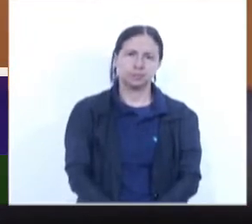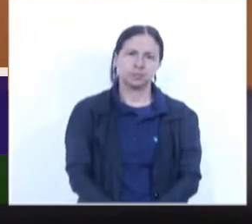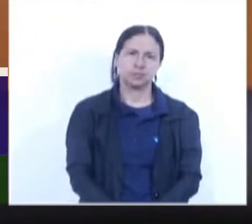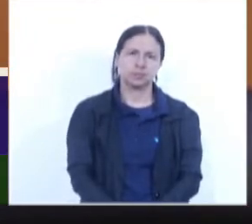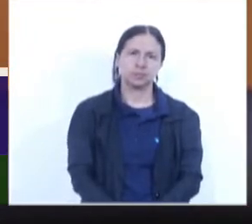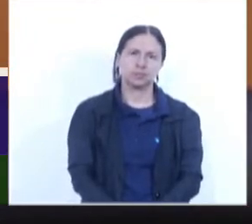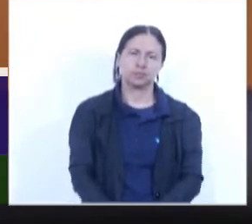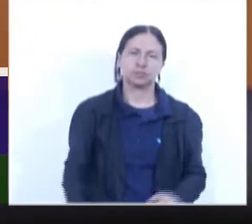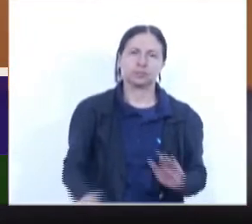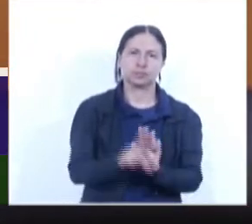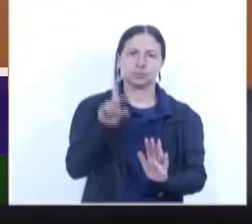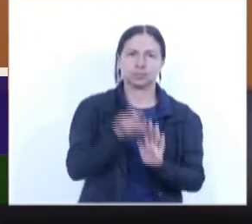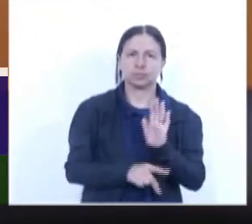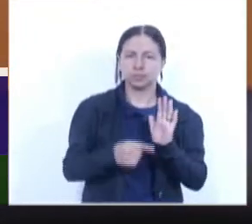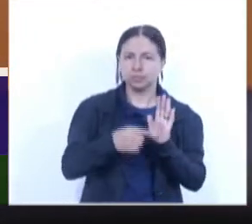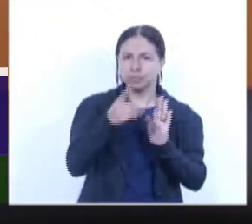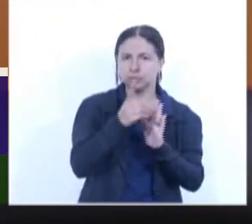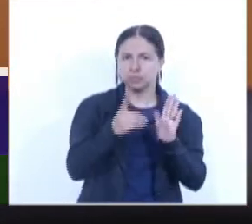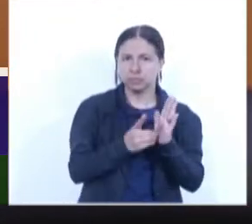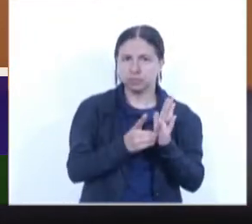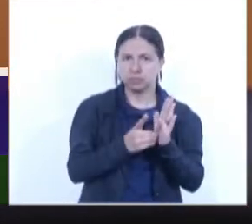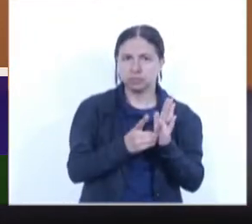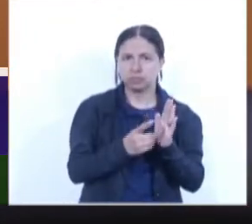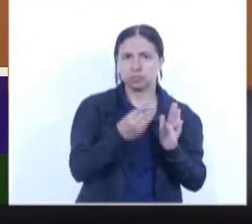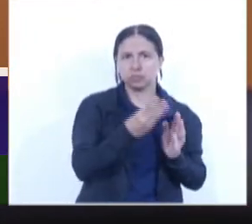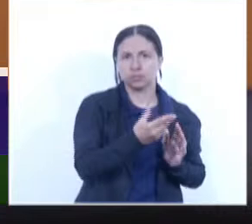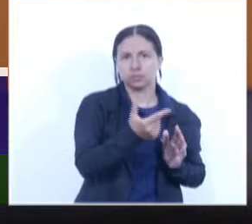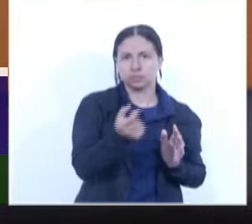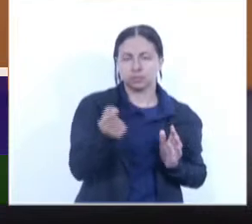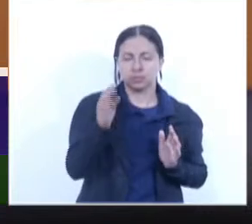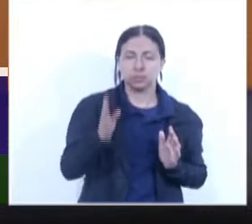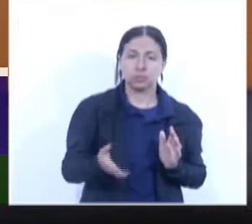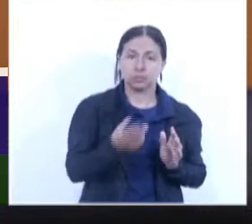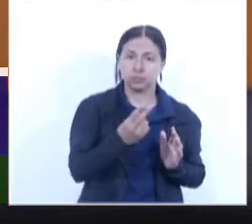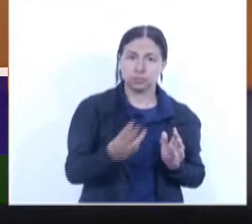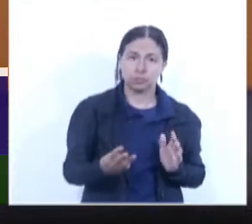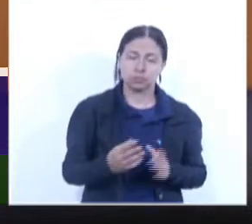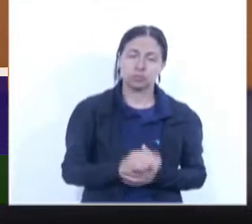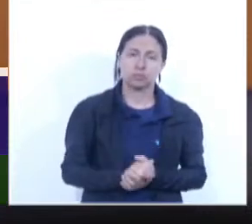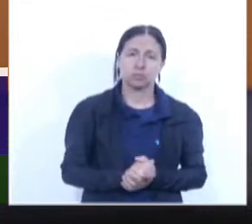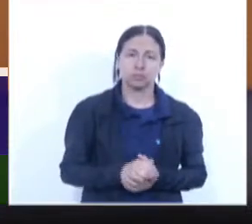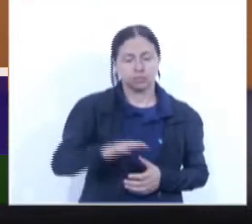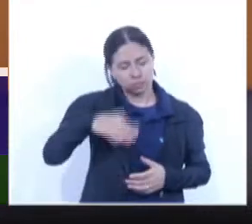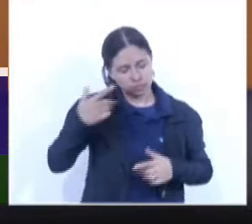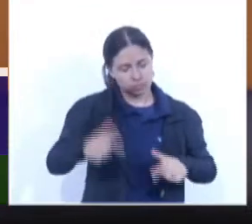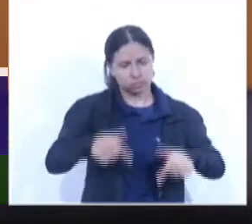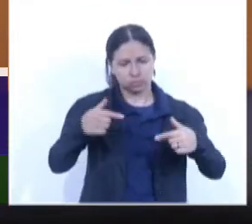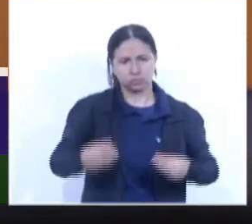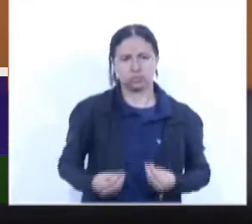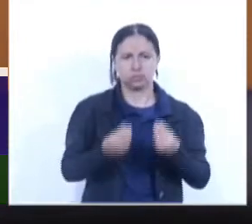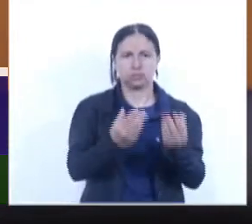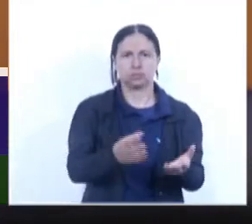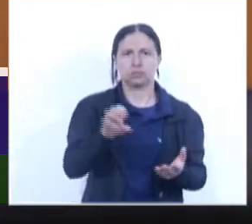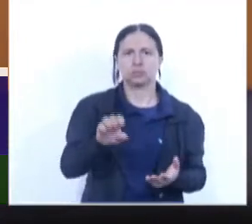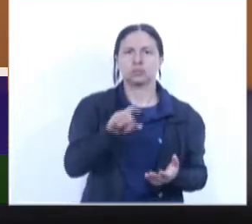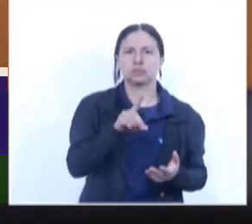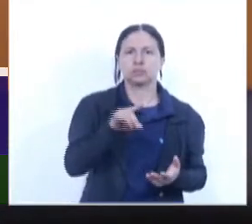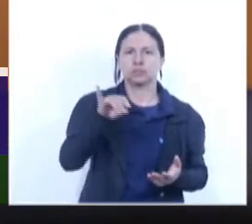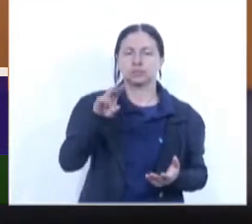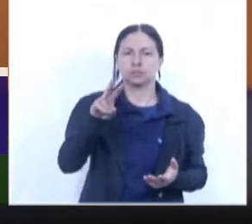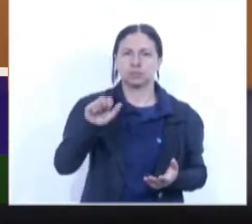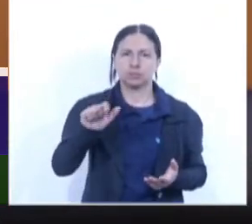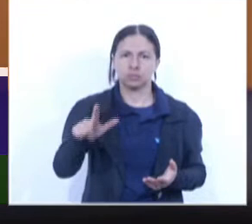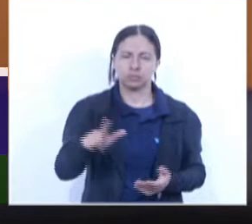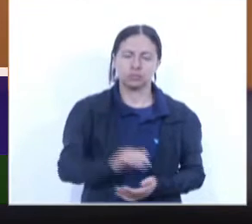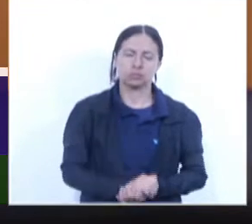projeto de legislativo 320/23 consegue título cidadão honorário o senhor Edival Dias Cunha